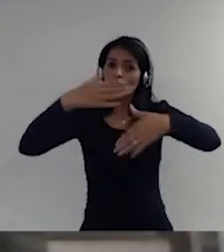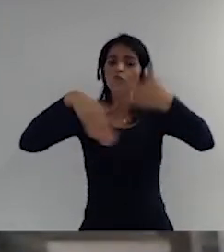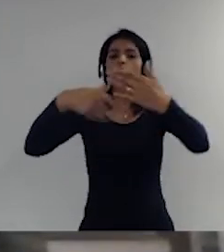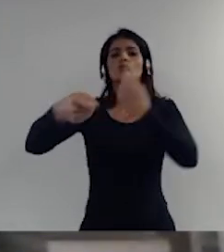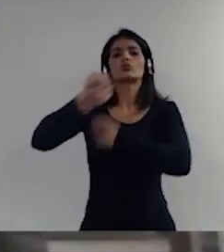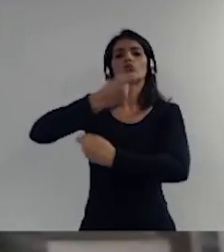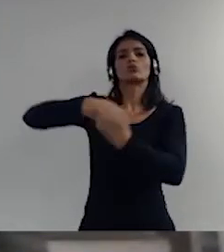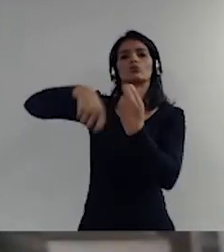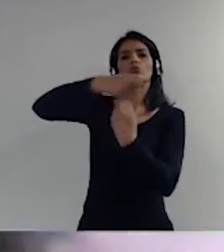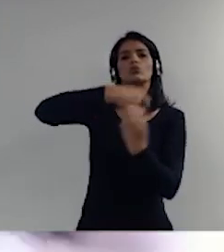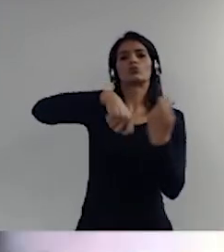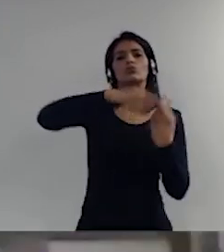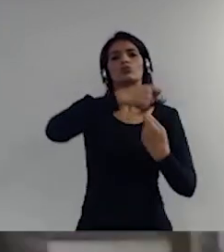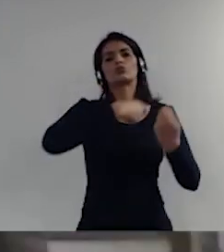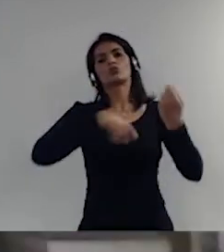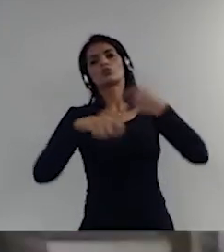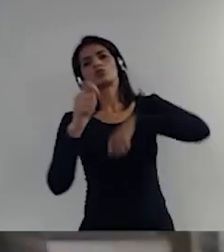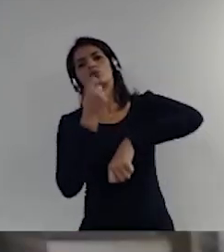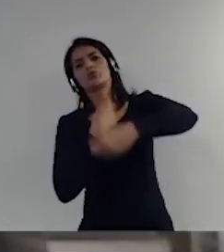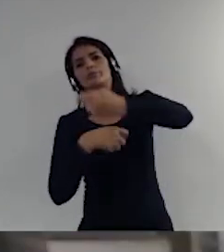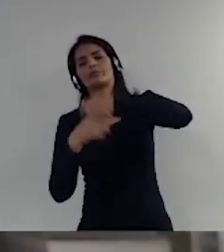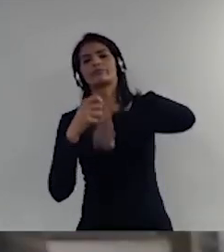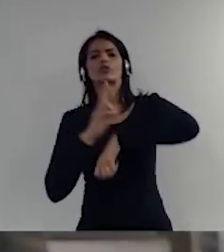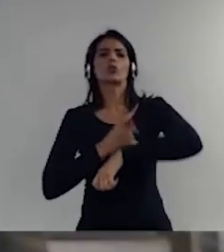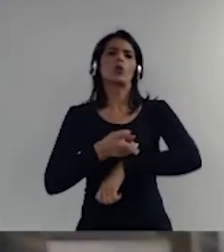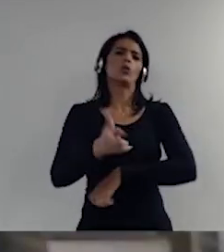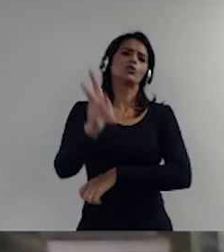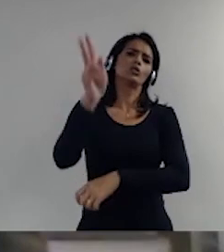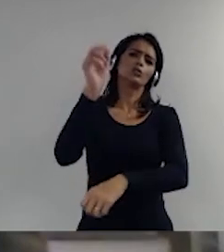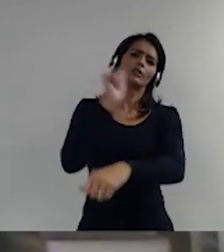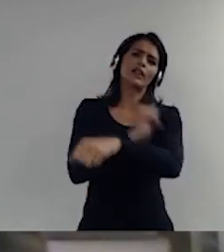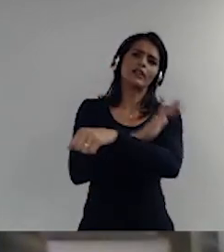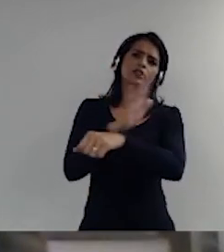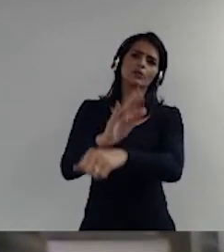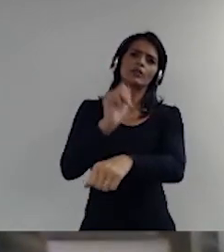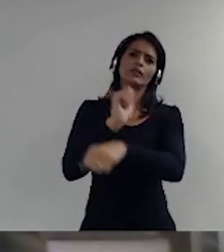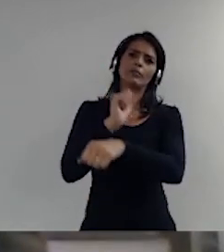respondem pela continuidade das expectativas, de uma forma geral,